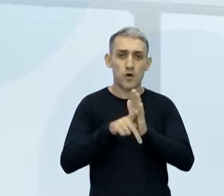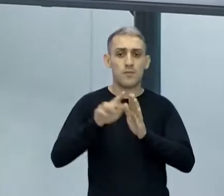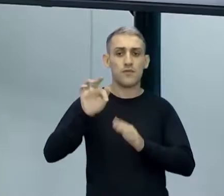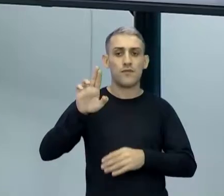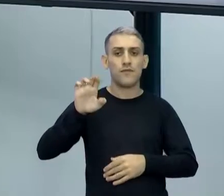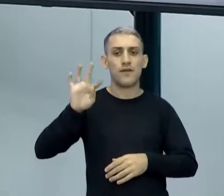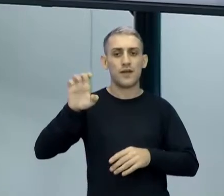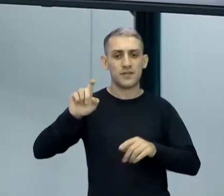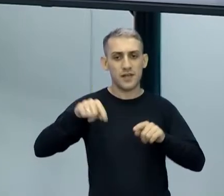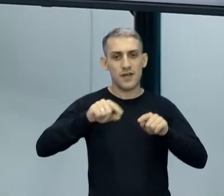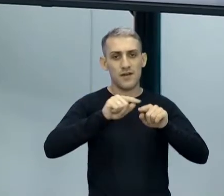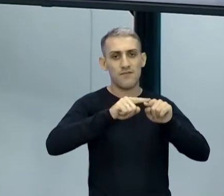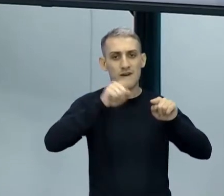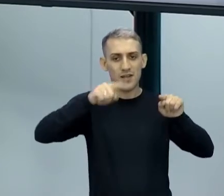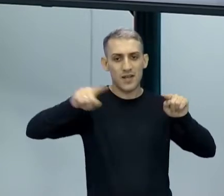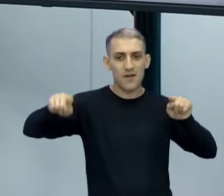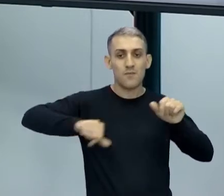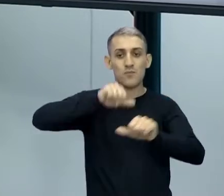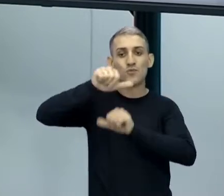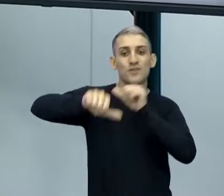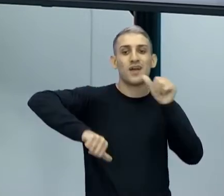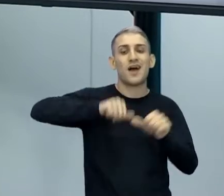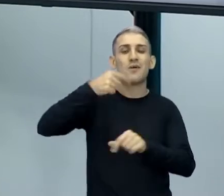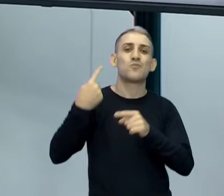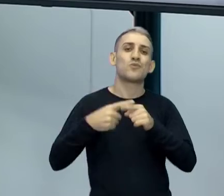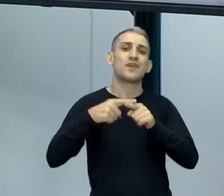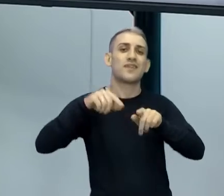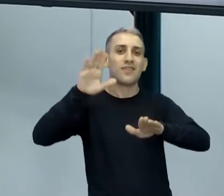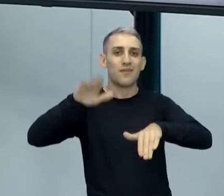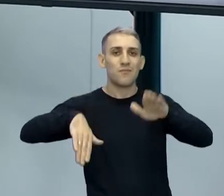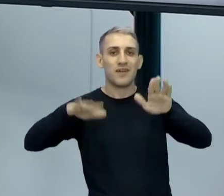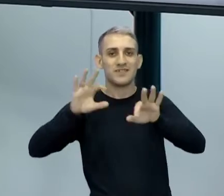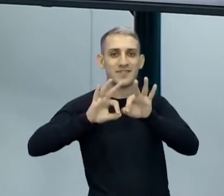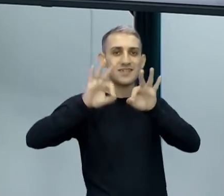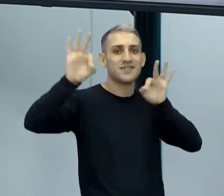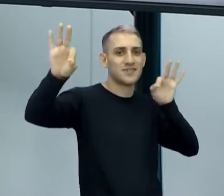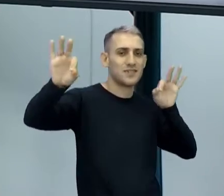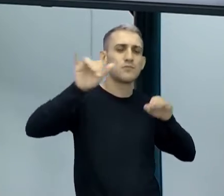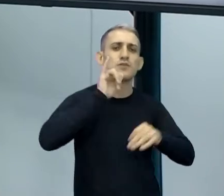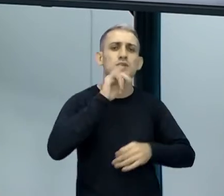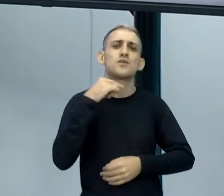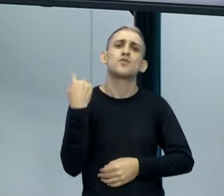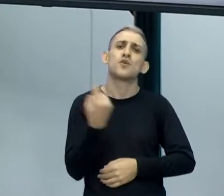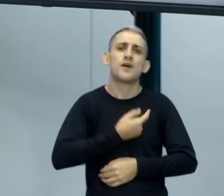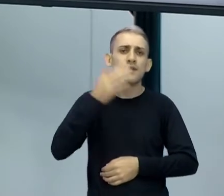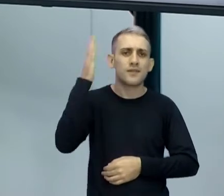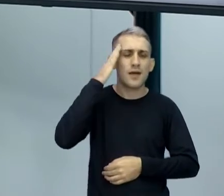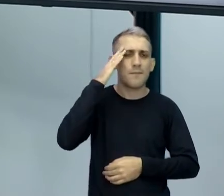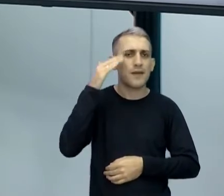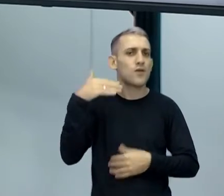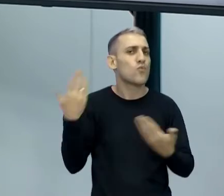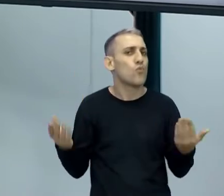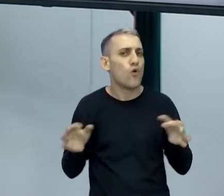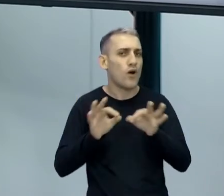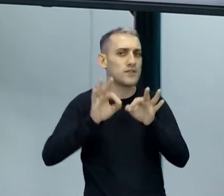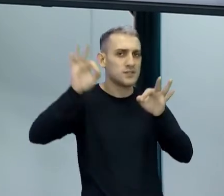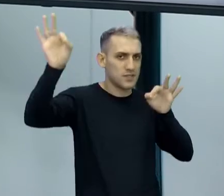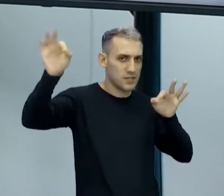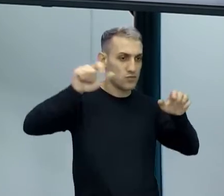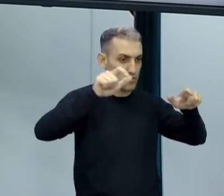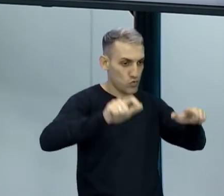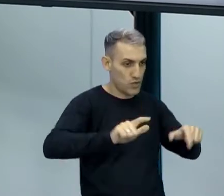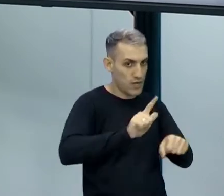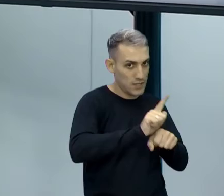Ele vai mudar, ele vai depender da distância, né? Então, para você saber qual é a distância do local de saída